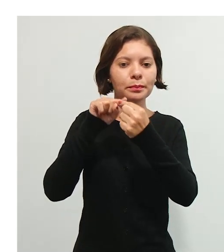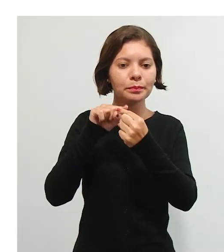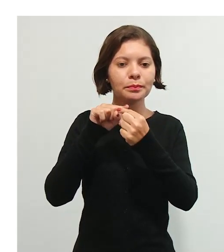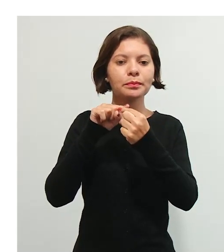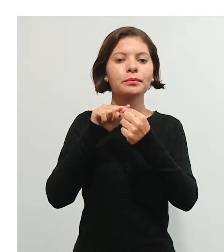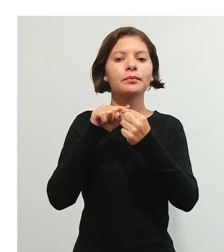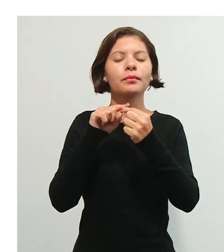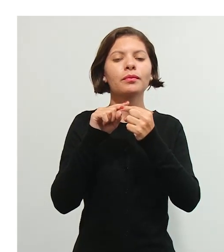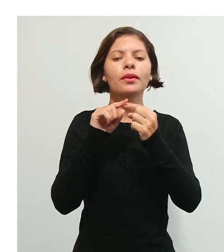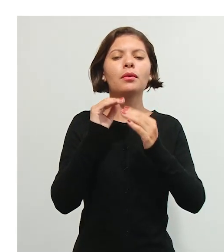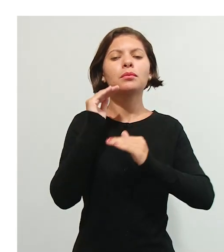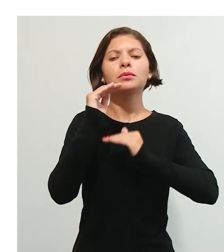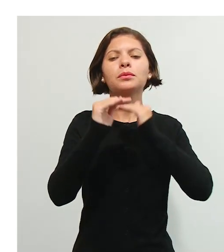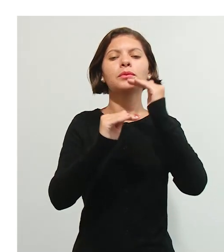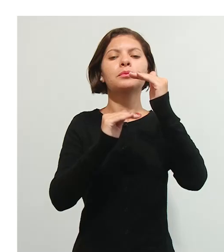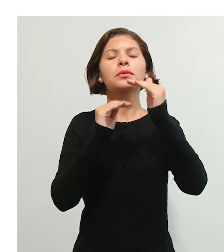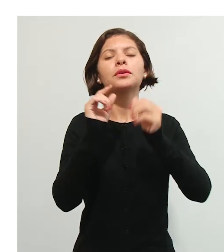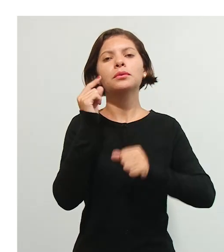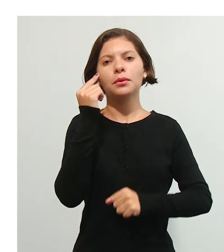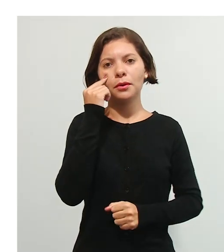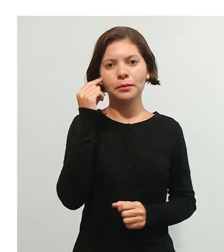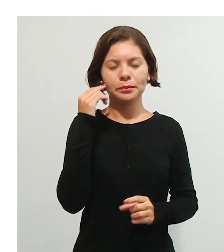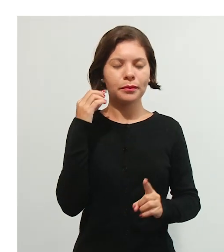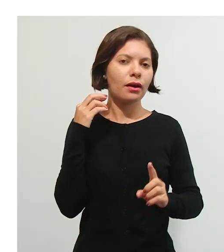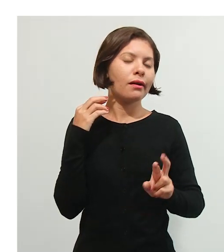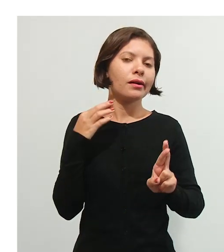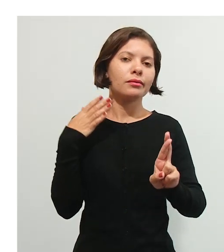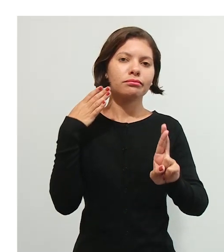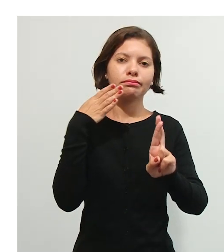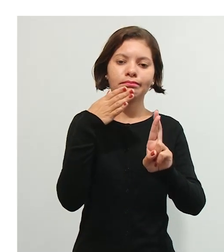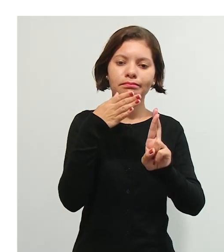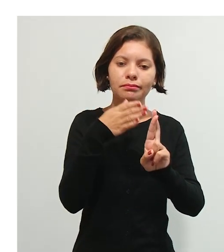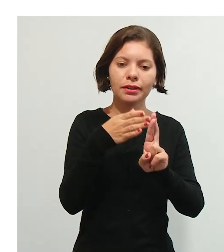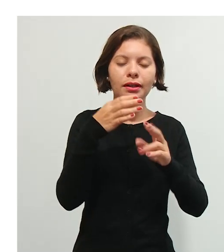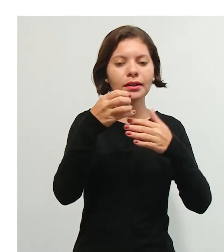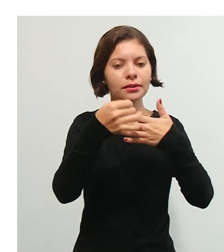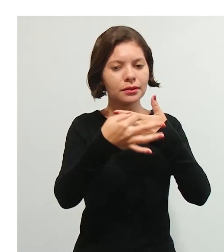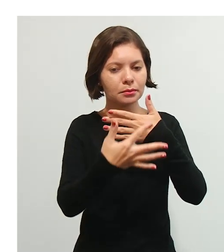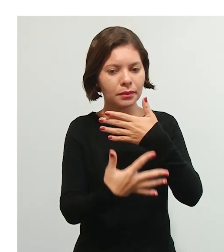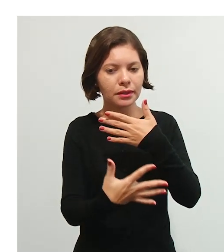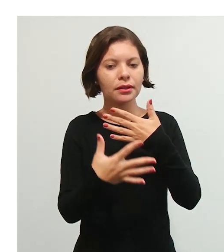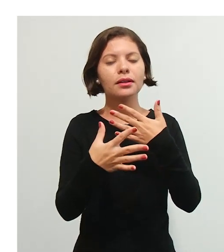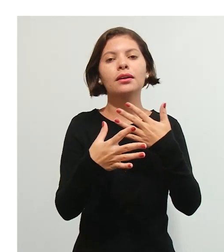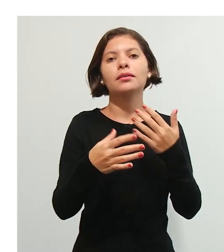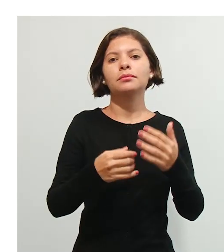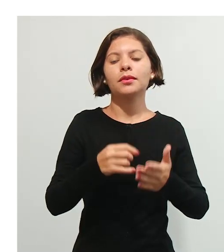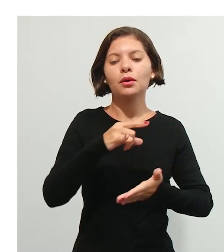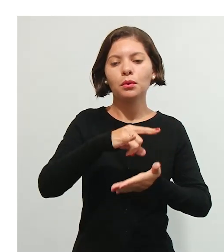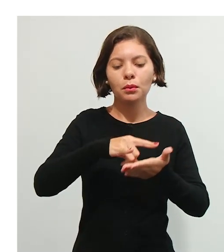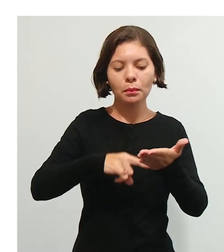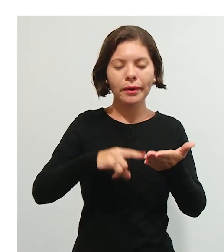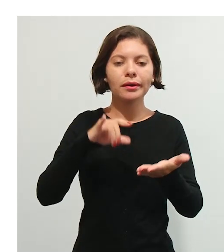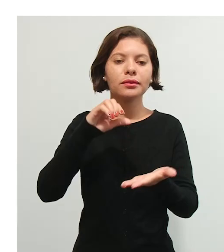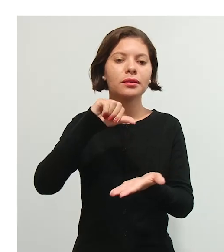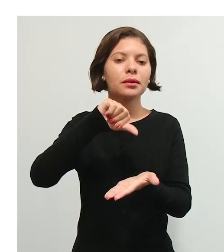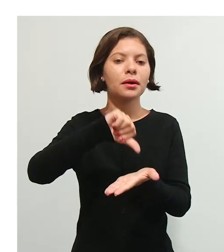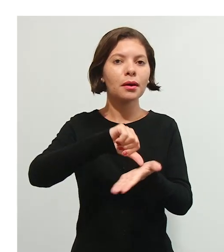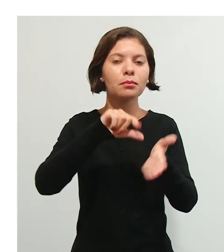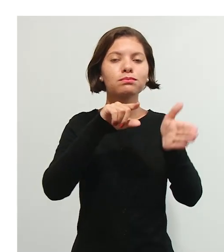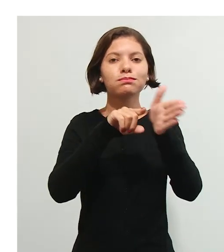e quanto aos procedimentos nós teremos bibliográfica documental de Campo